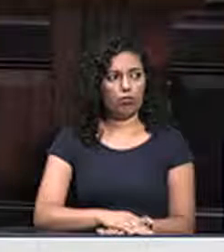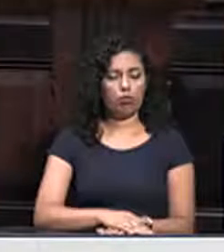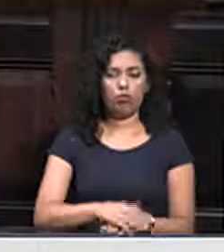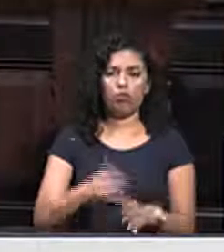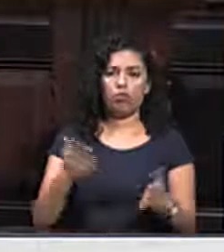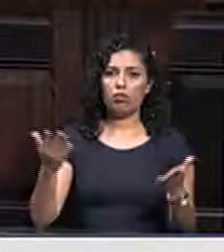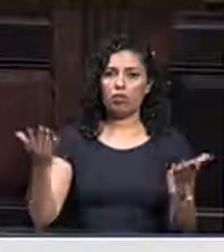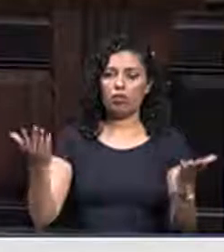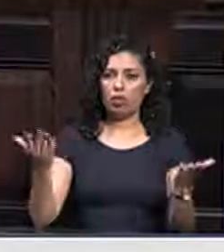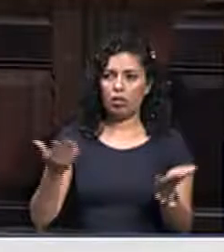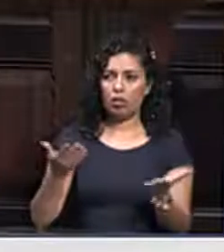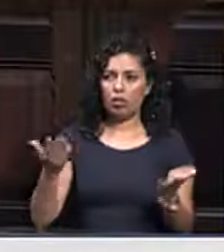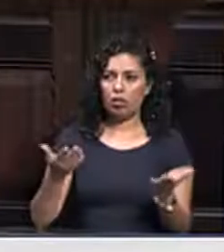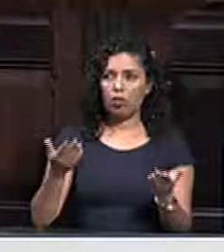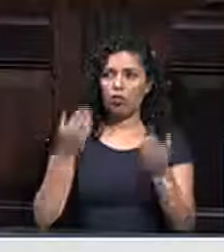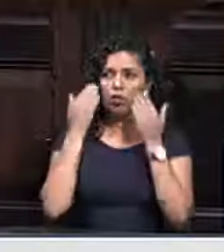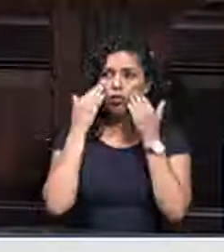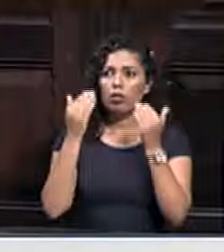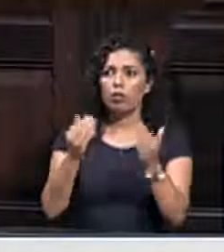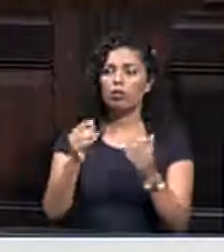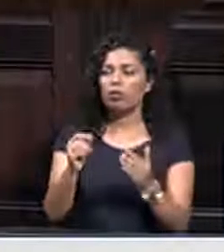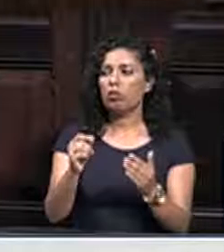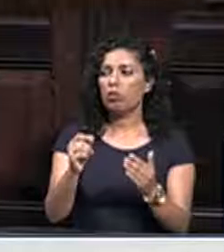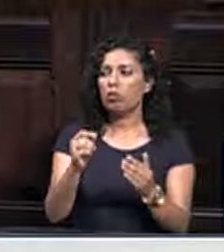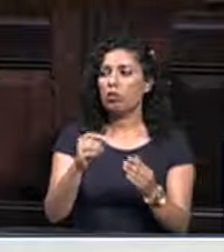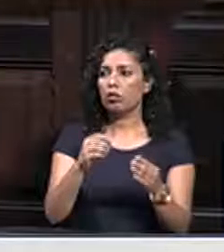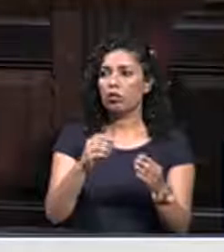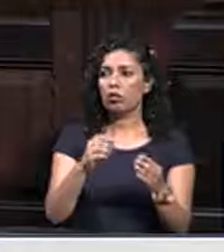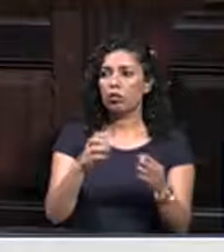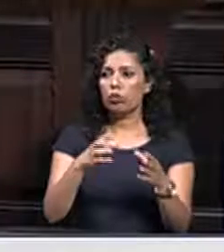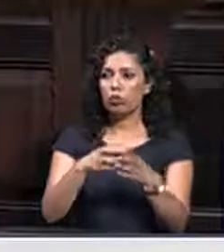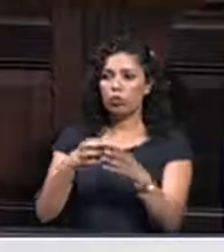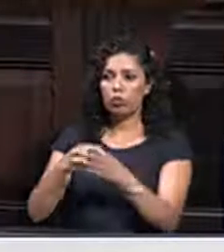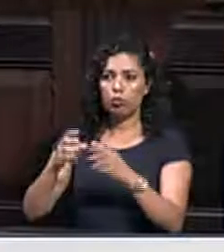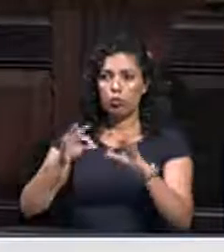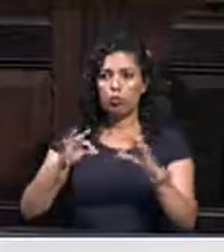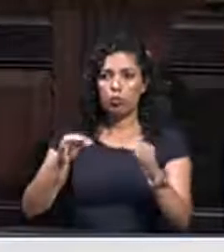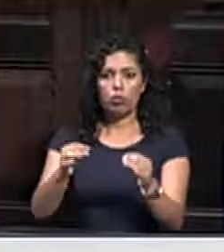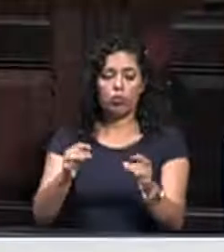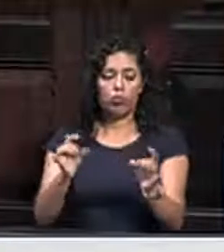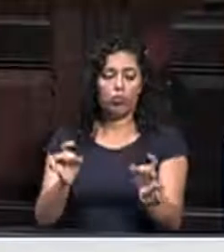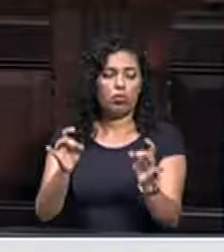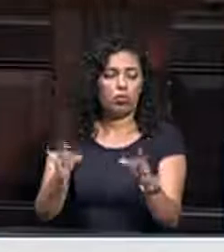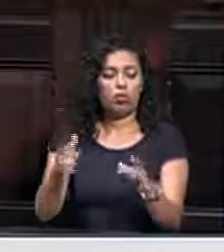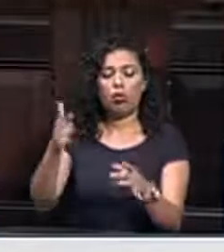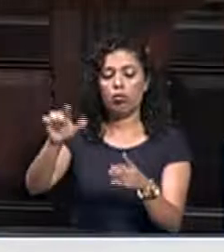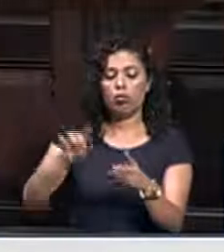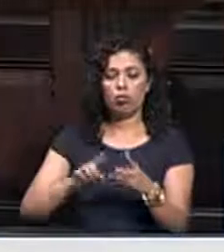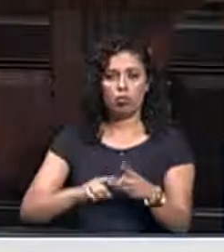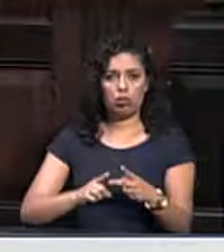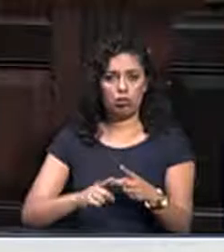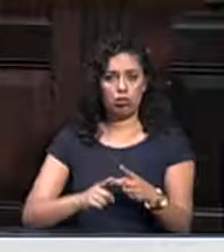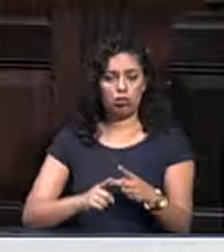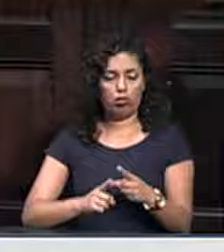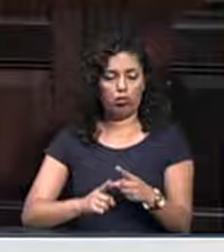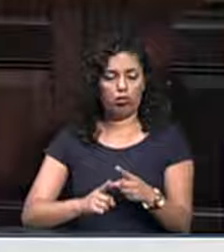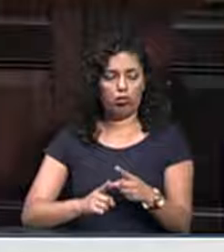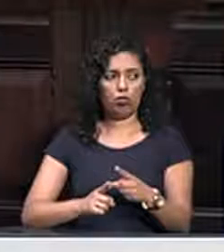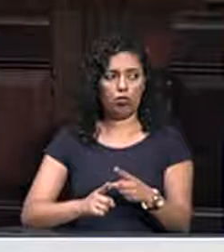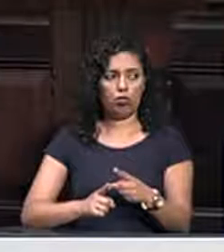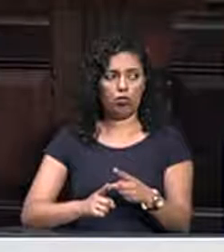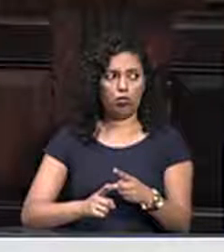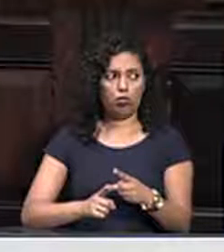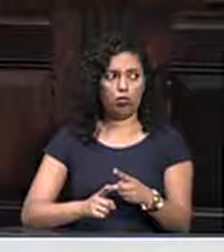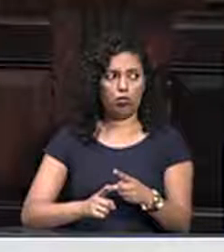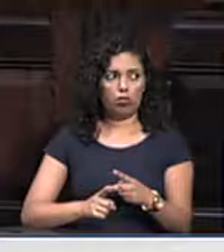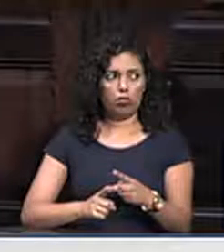do que falido e não podemos impor essa arapuca aos novos produtores rurais. Outro ponto,